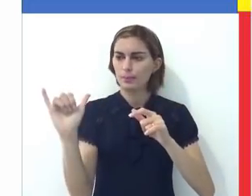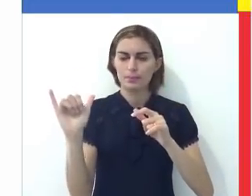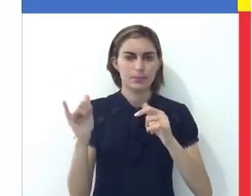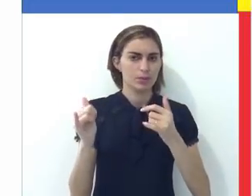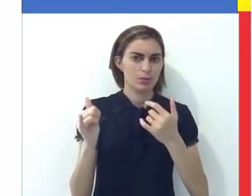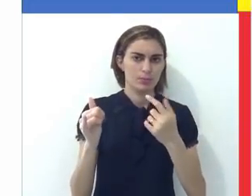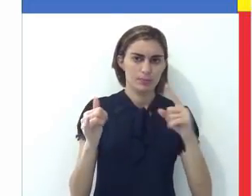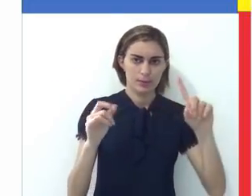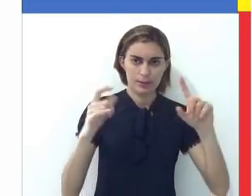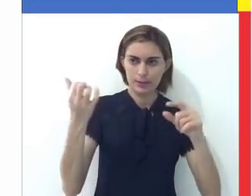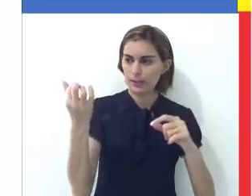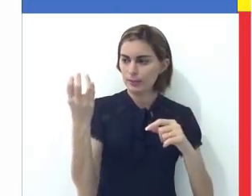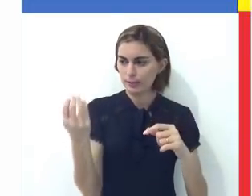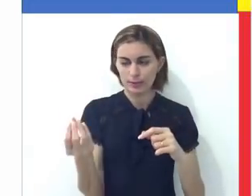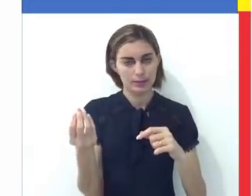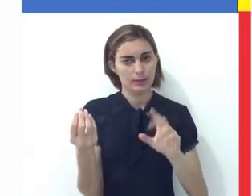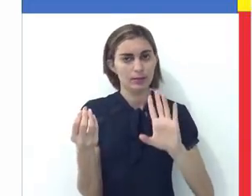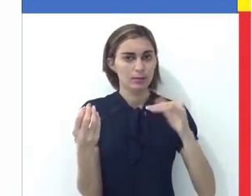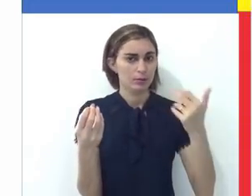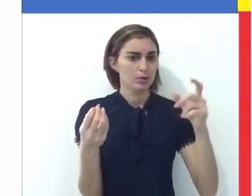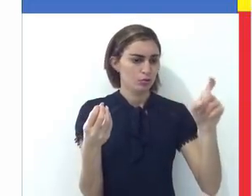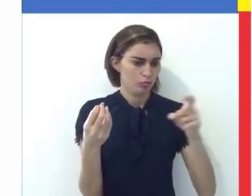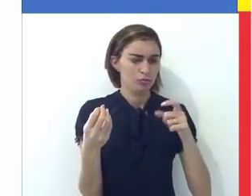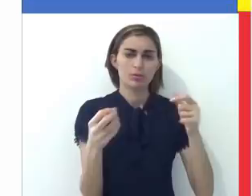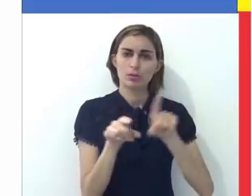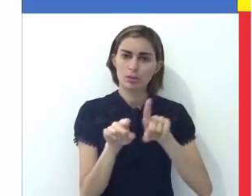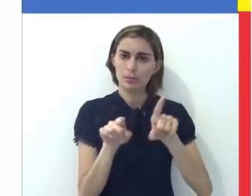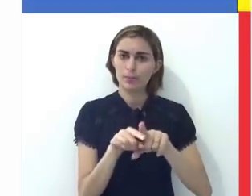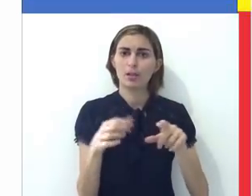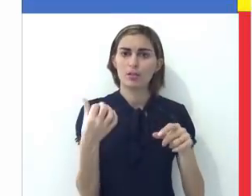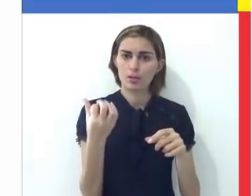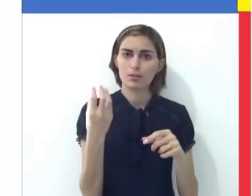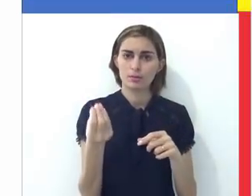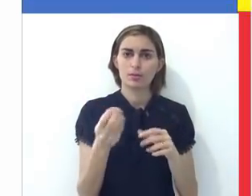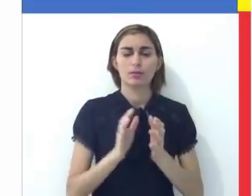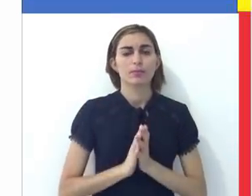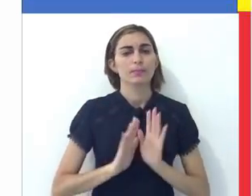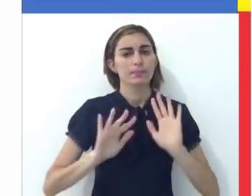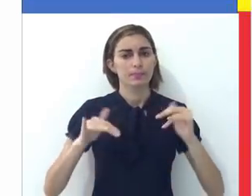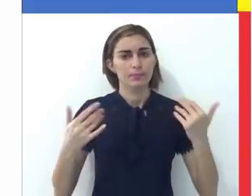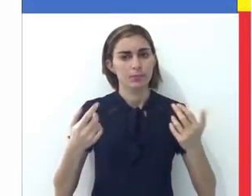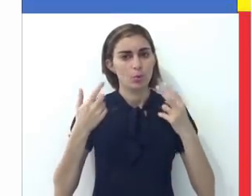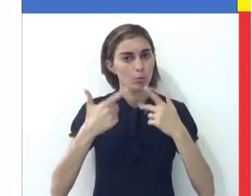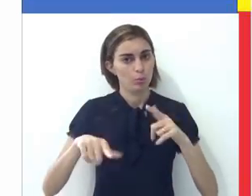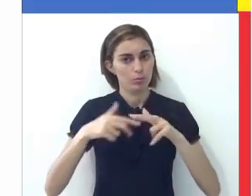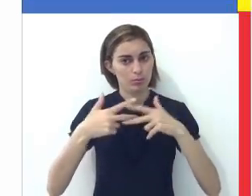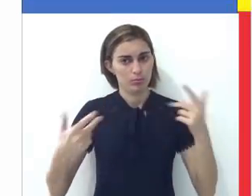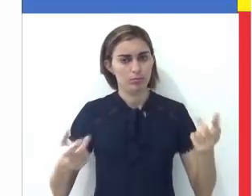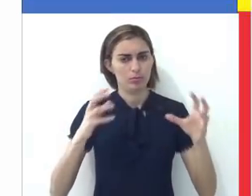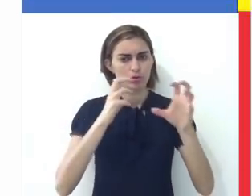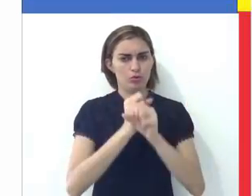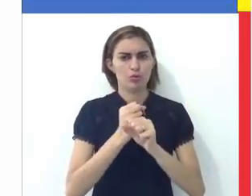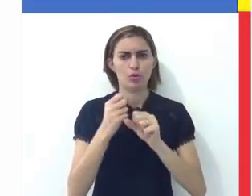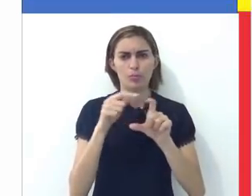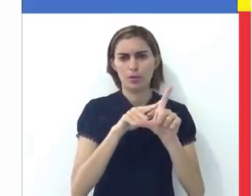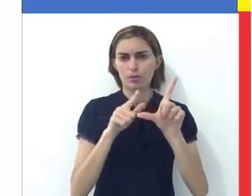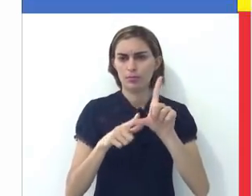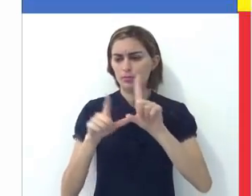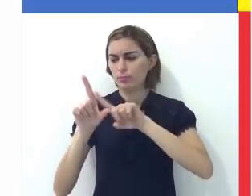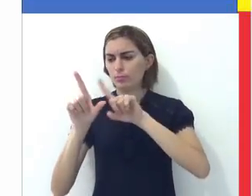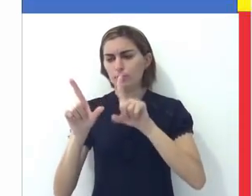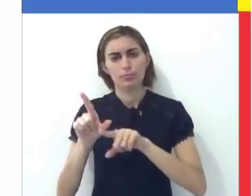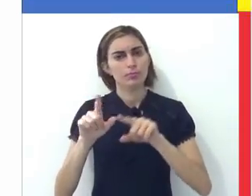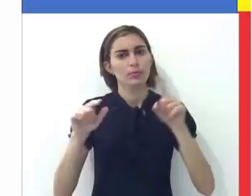Y mede 60, então Y também mede 60. E outra coisa, a soma dos